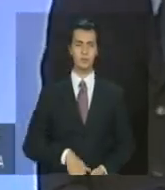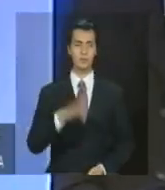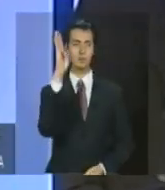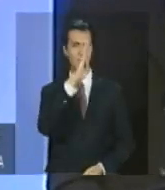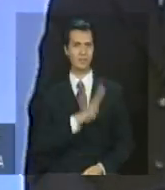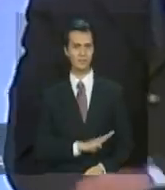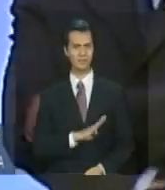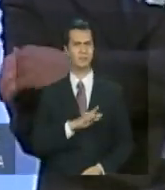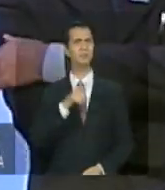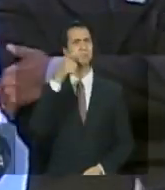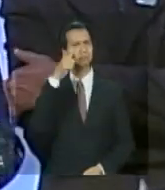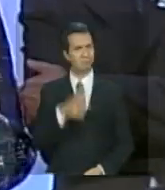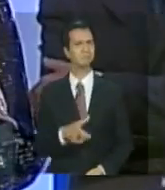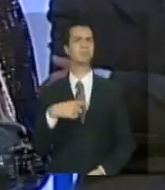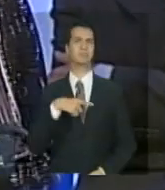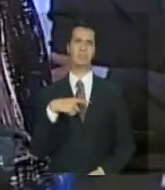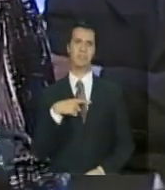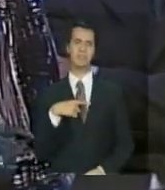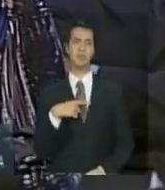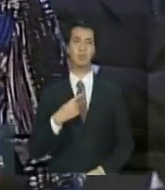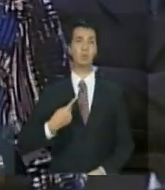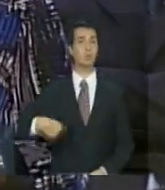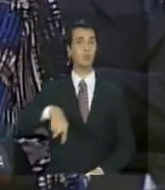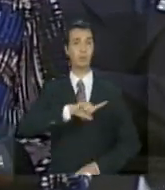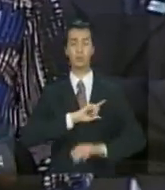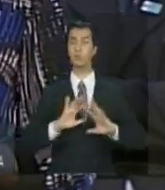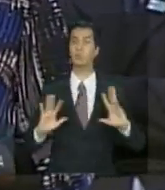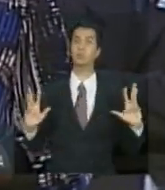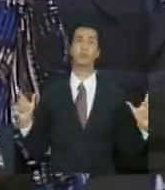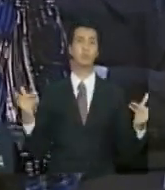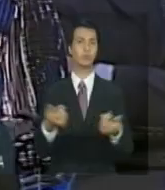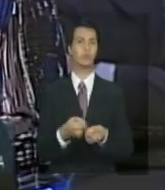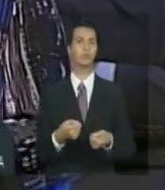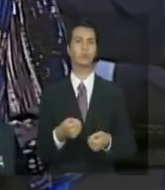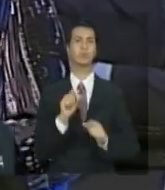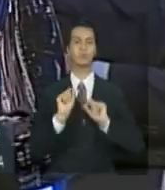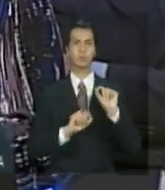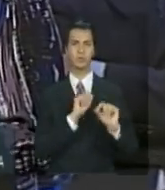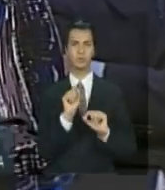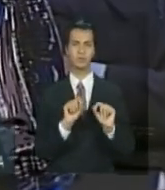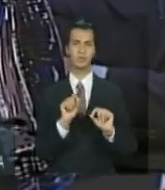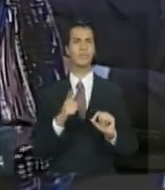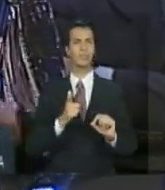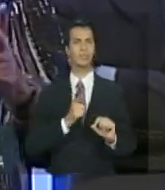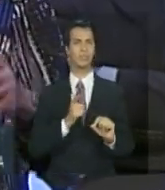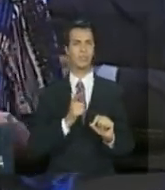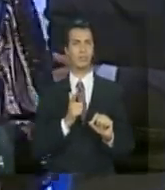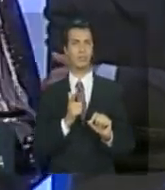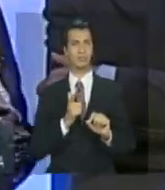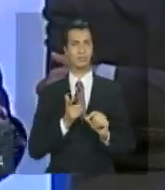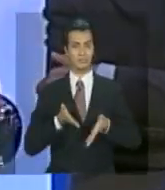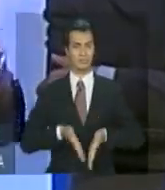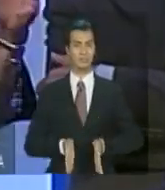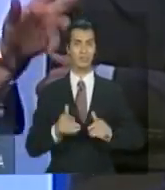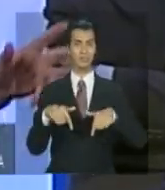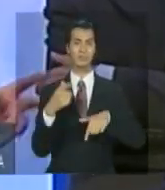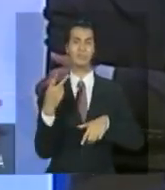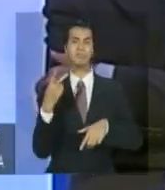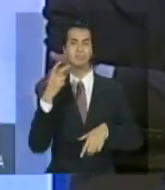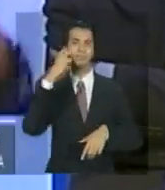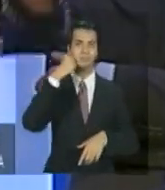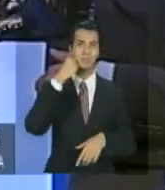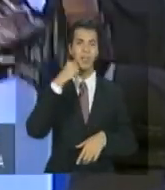interessante. Nós todos viemos e fomos adotados pelo Brasil. Cada um de nós é de uma